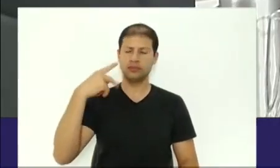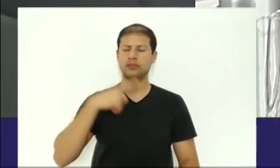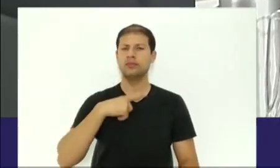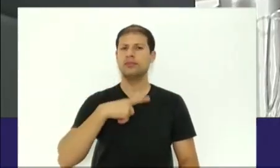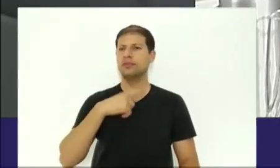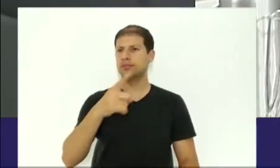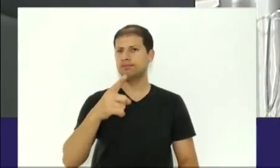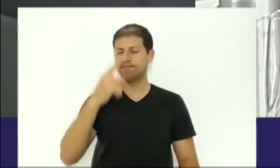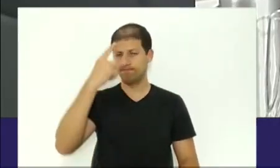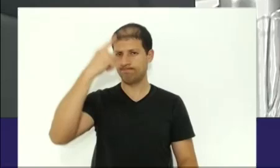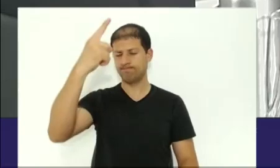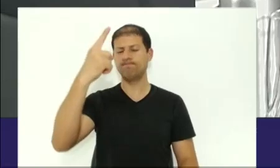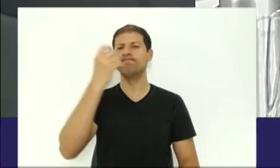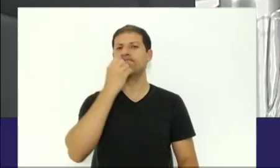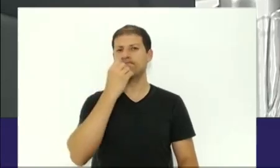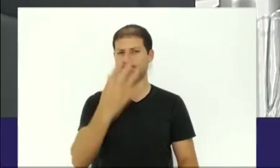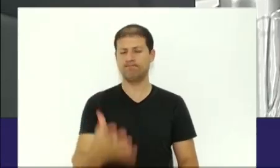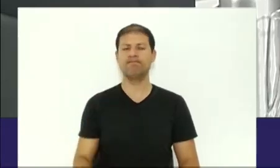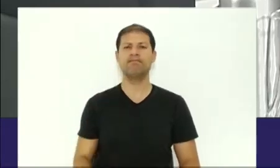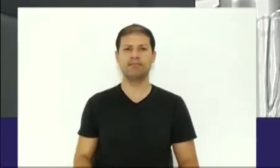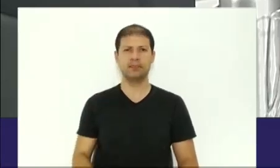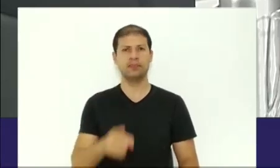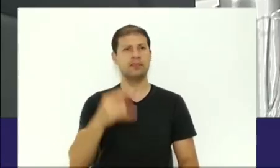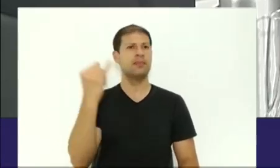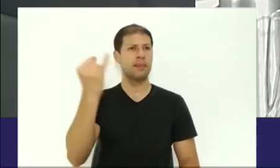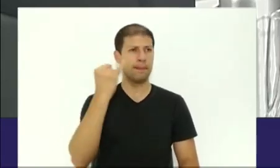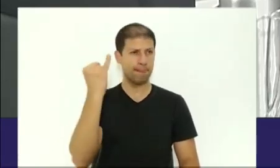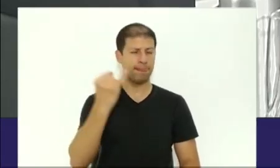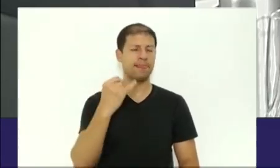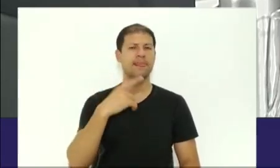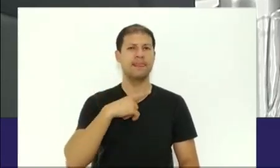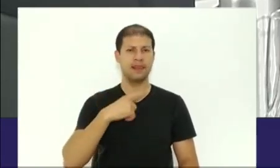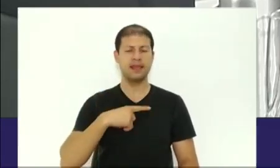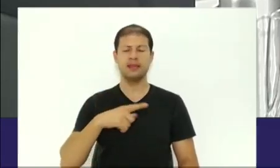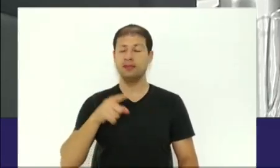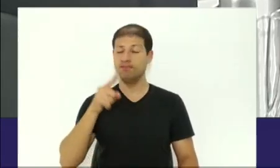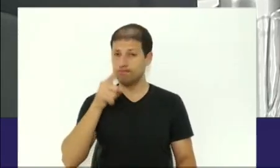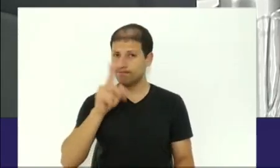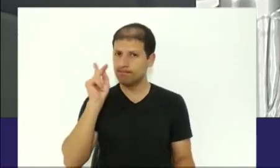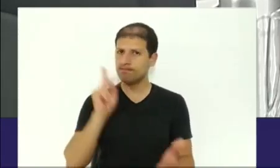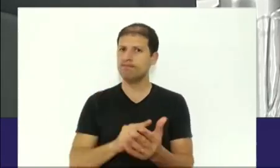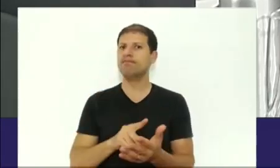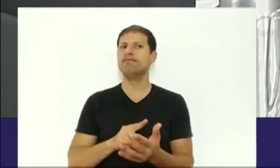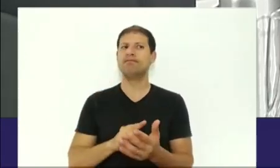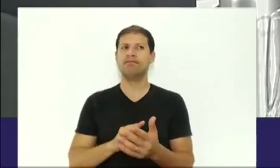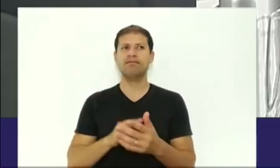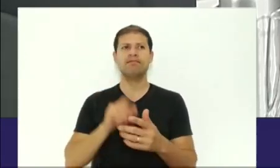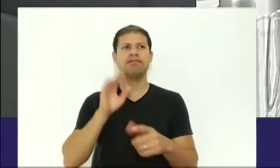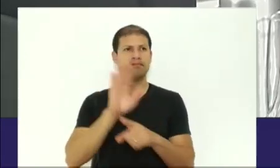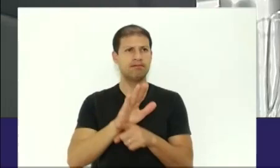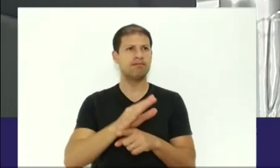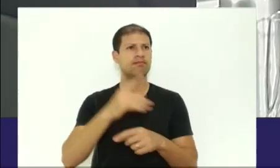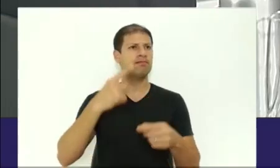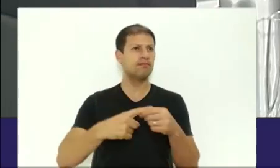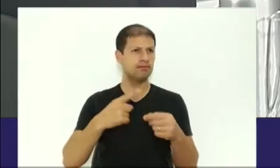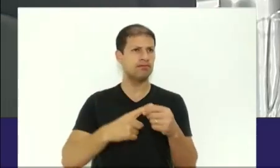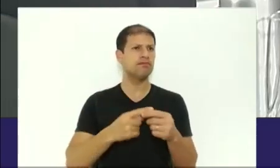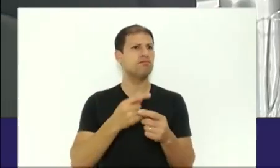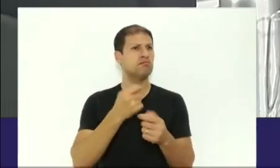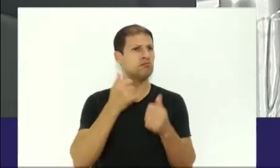grande ideia. Isso é muito importante, é fundamental. Isso realmente mexe com a cidade e traz benefício de